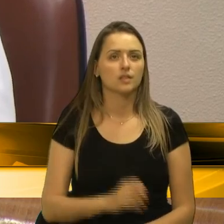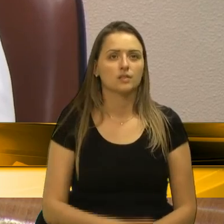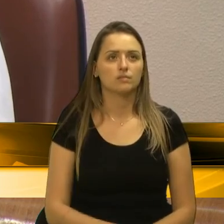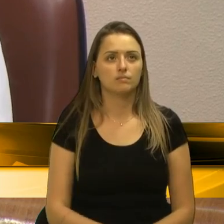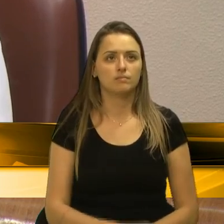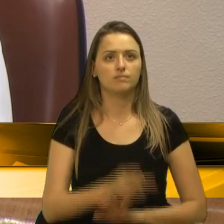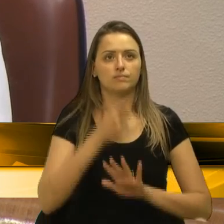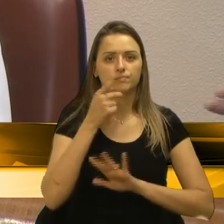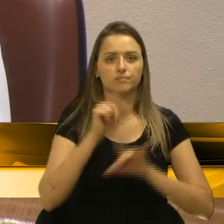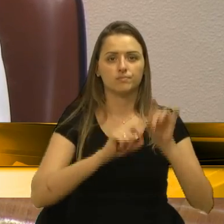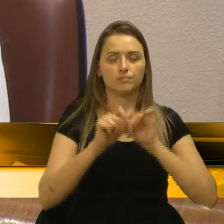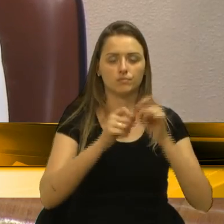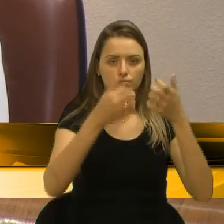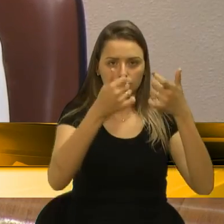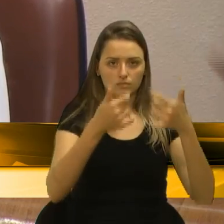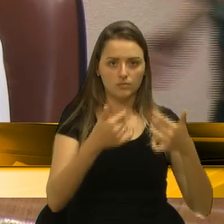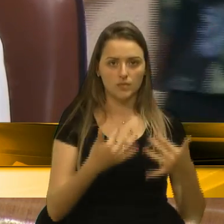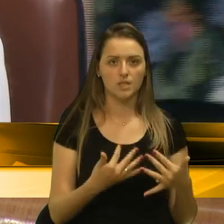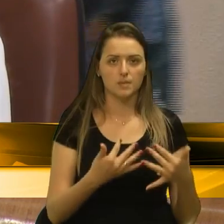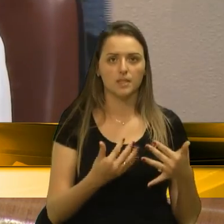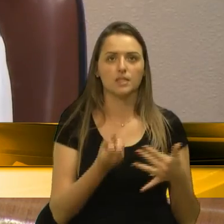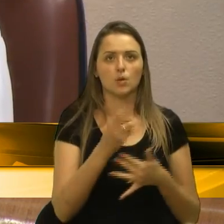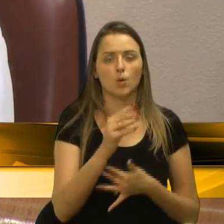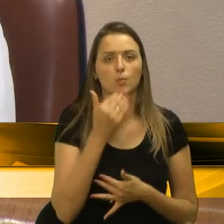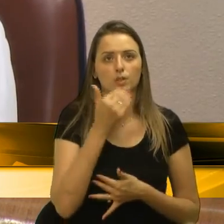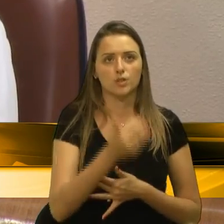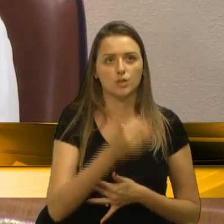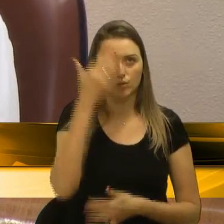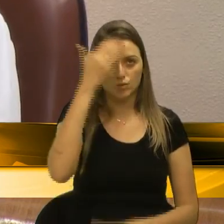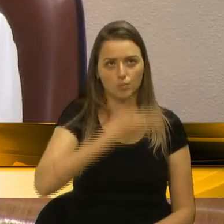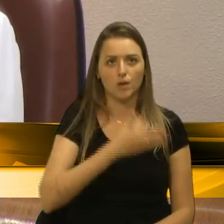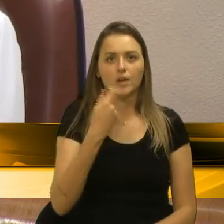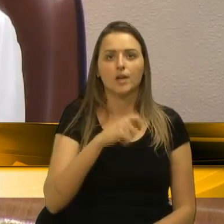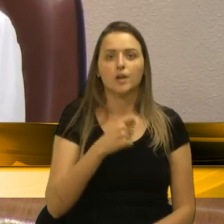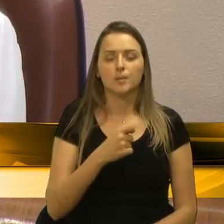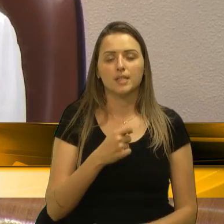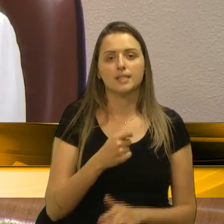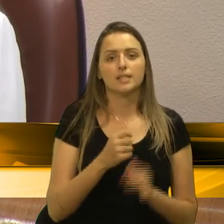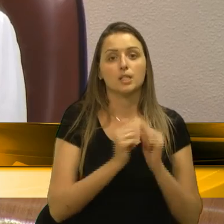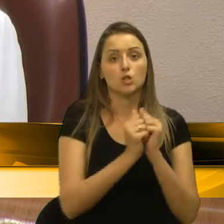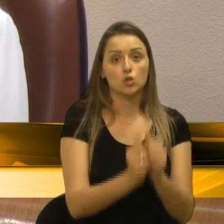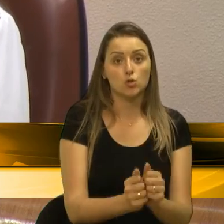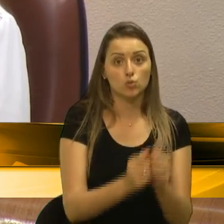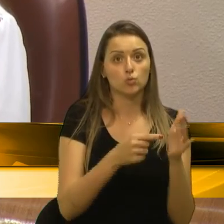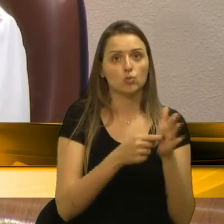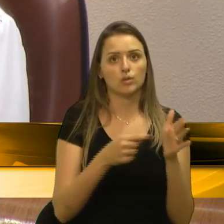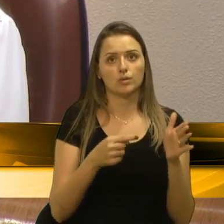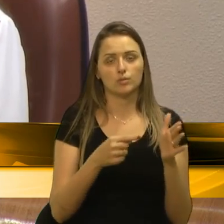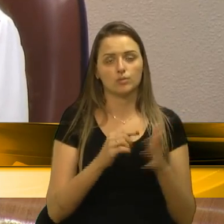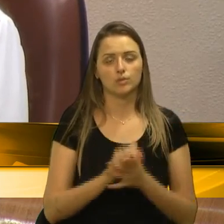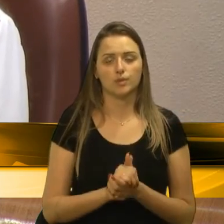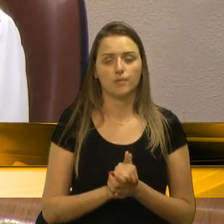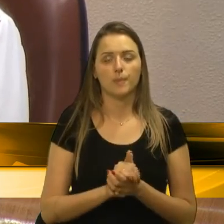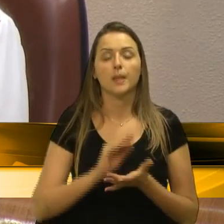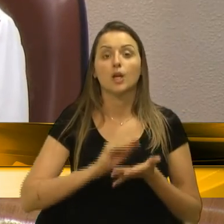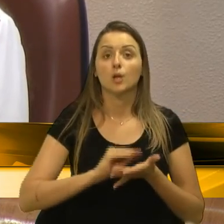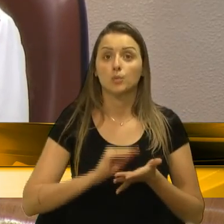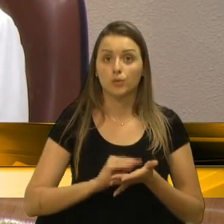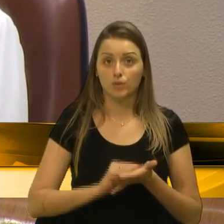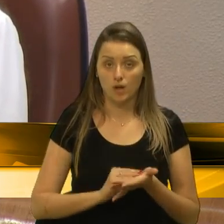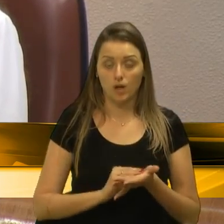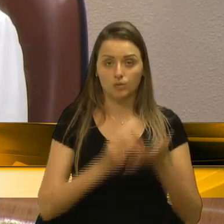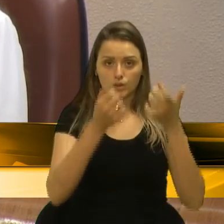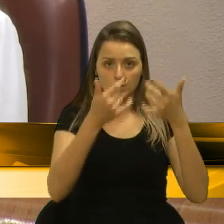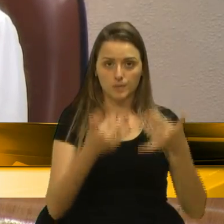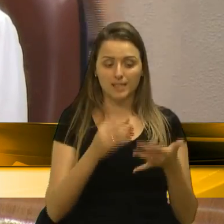dispõe que a exposição dos fatos e a indicação das provas deve ser formulada com a denúncia. Por falta de previsão legal de indicação